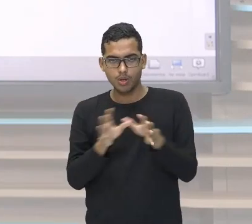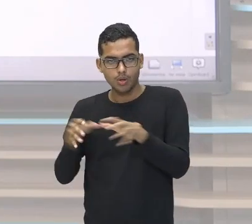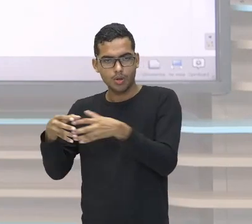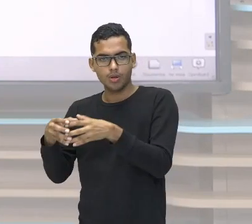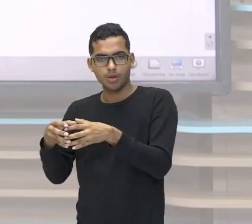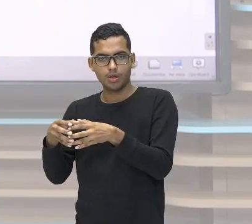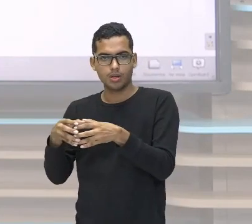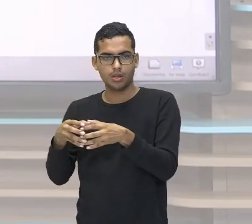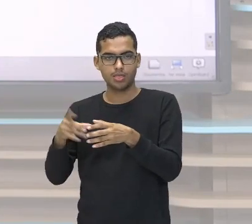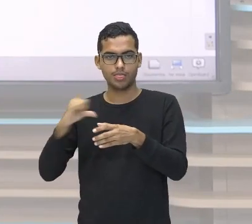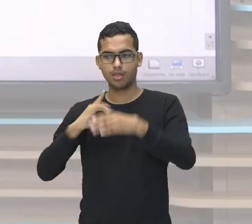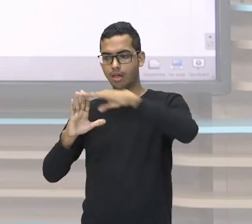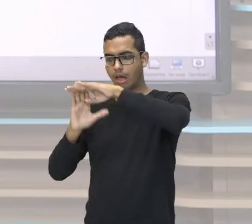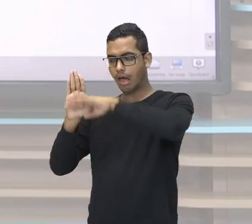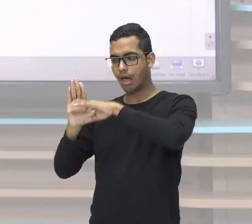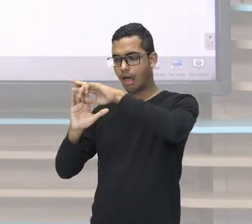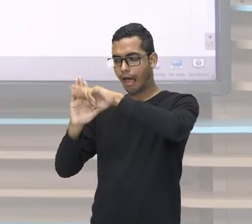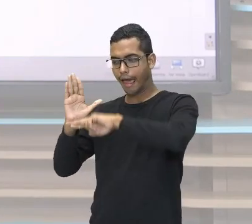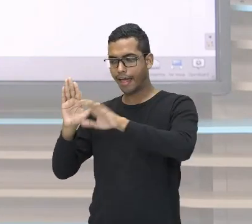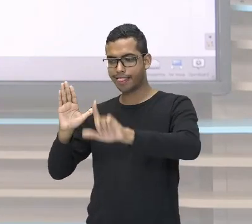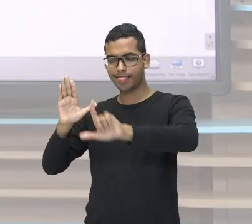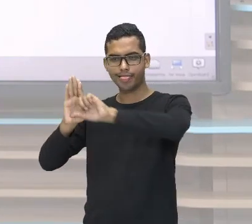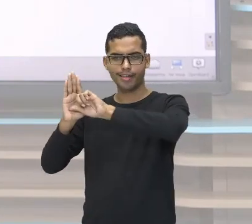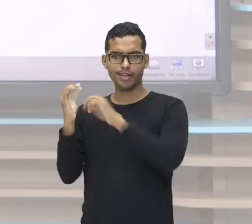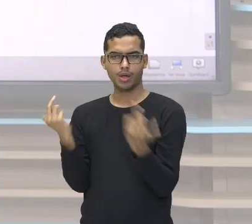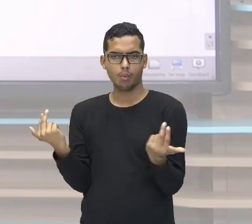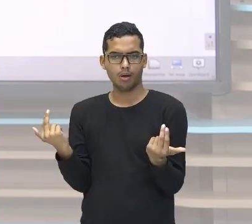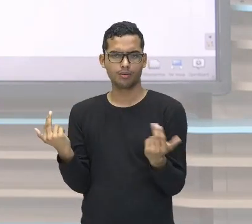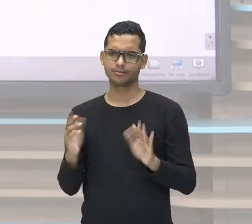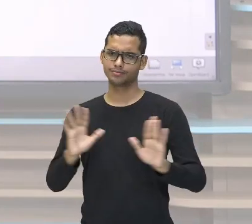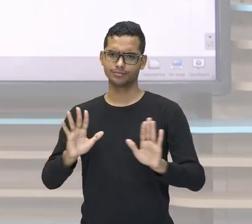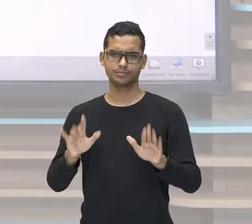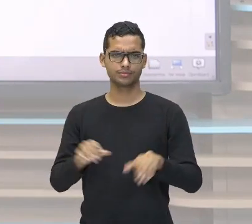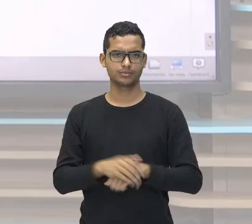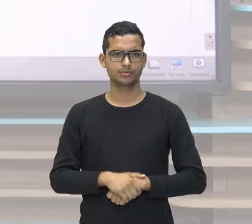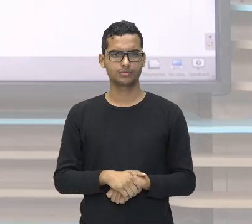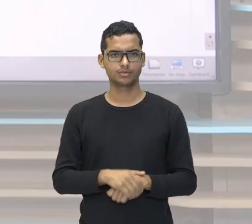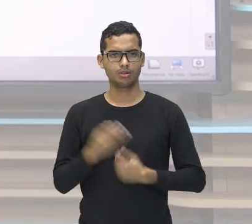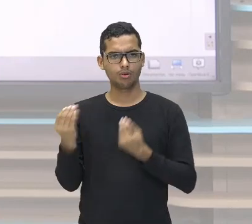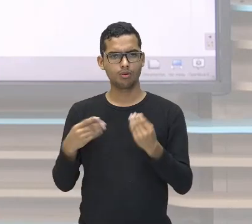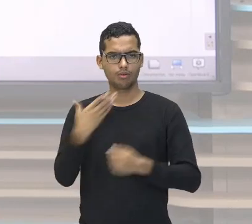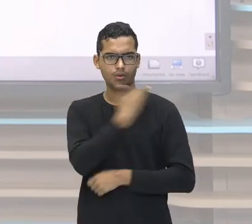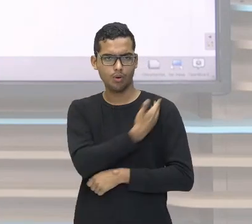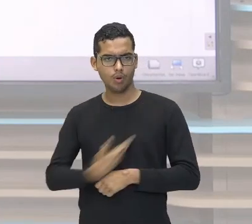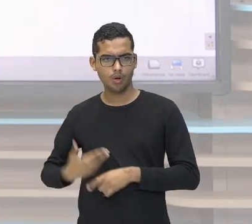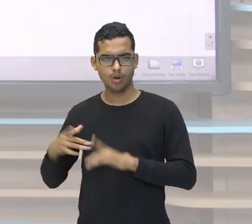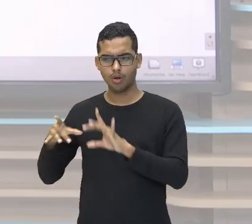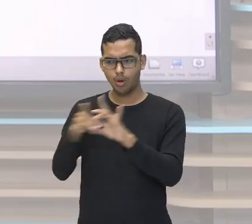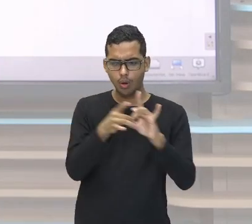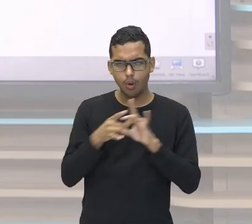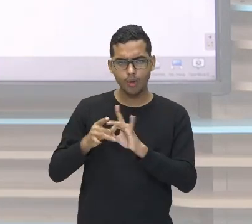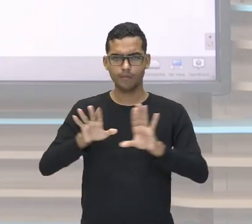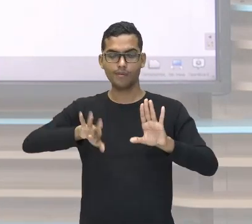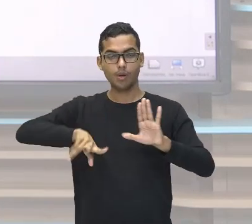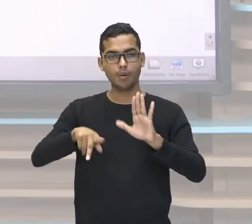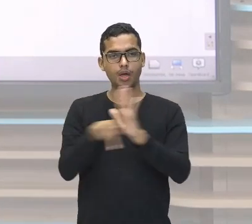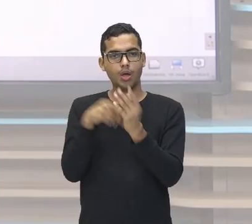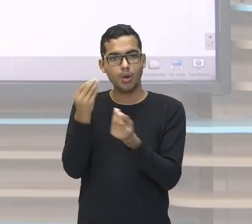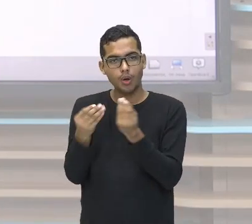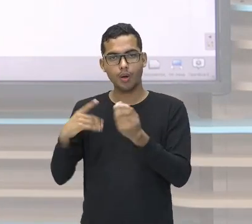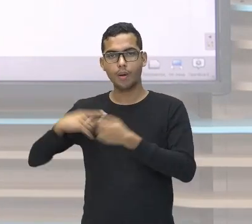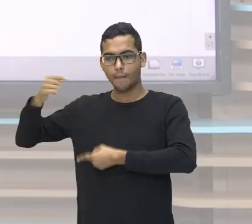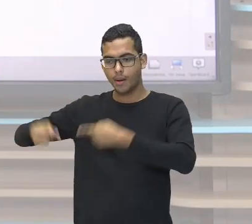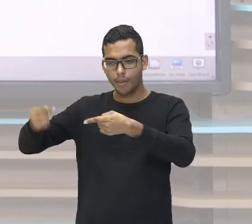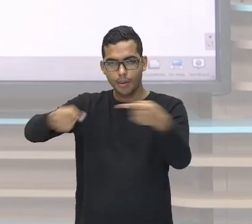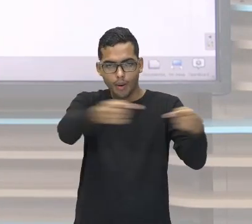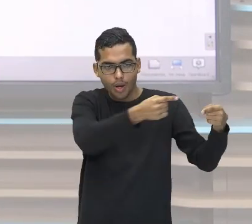tenham as mesmas políticas. É como se fosse um governo conjugado ali, não é exatamente o governo, mas que várias das